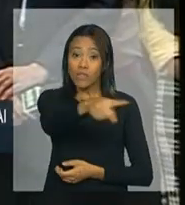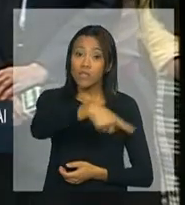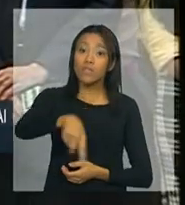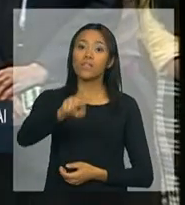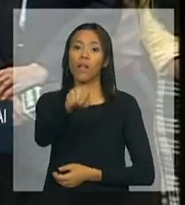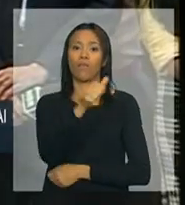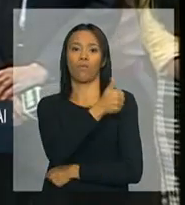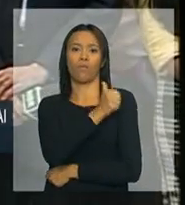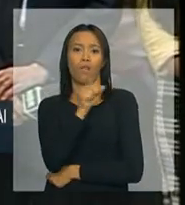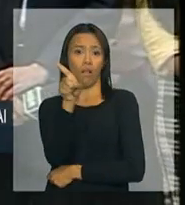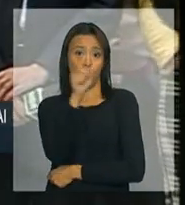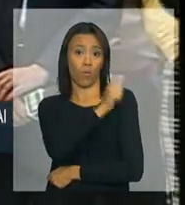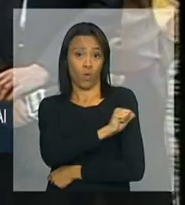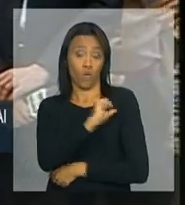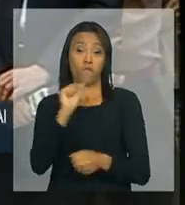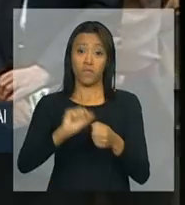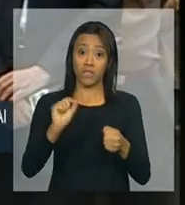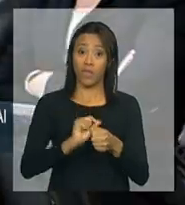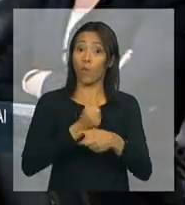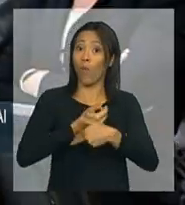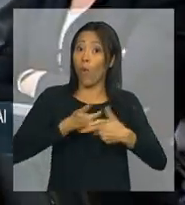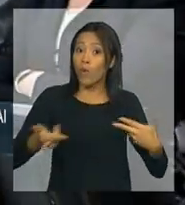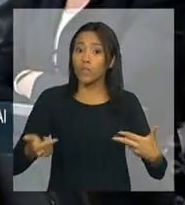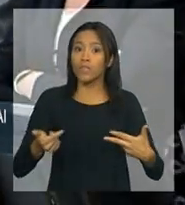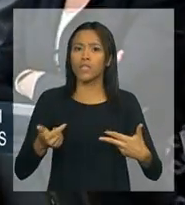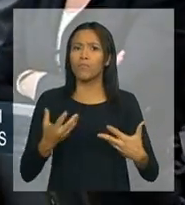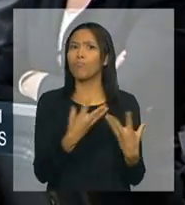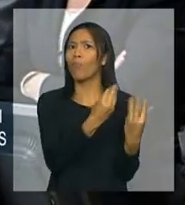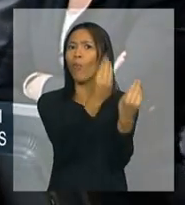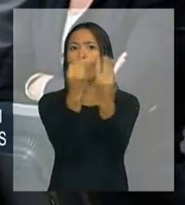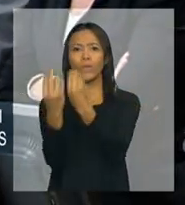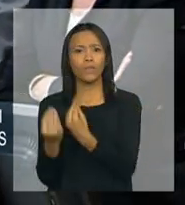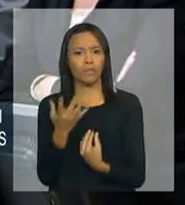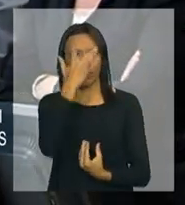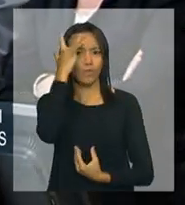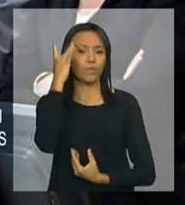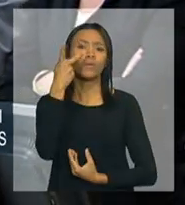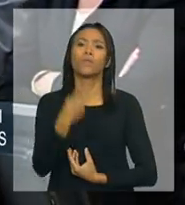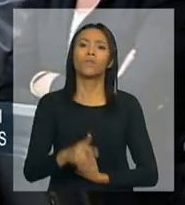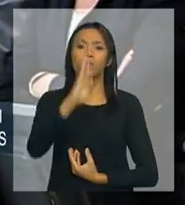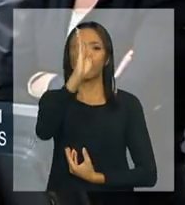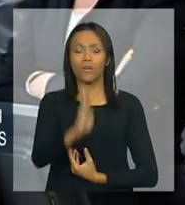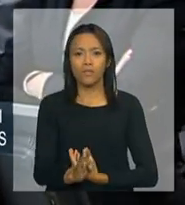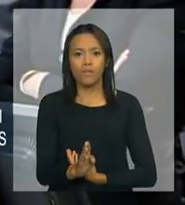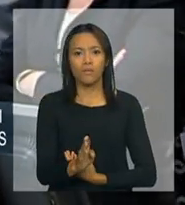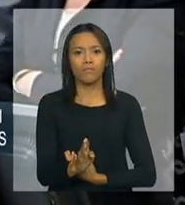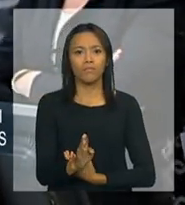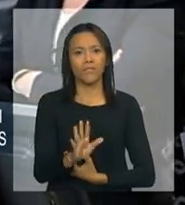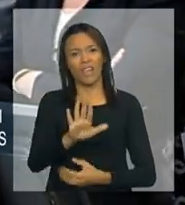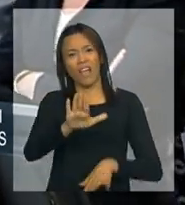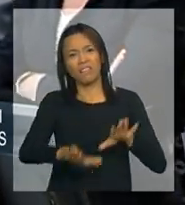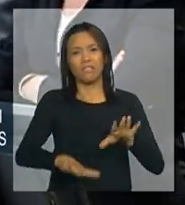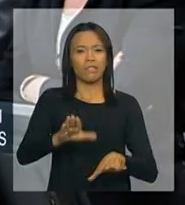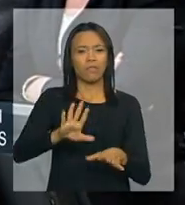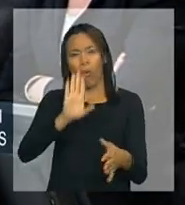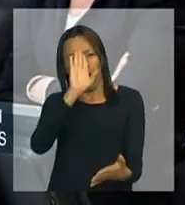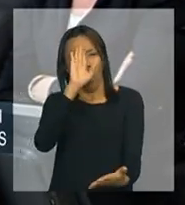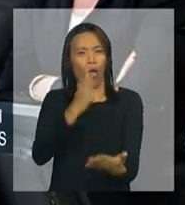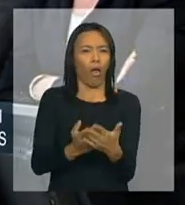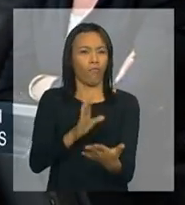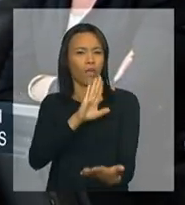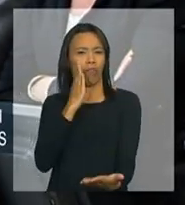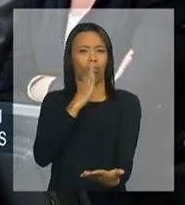fizeram algo que muitas pessoas no Brasil, de forma incrédula, acreditavam